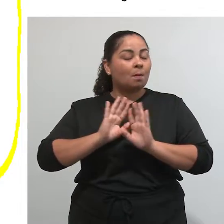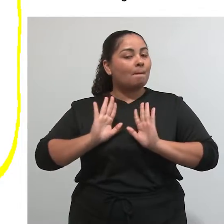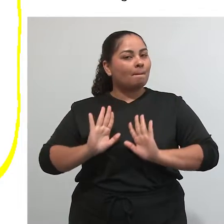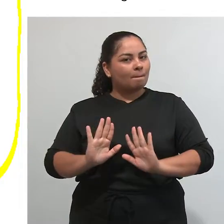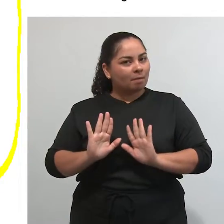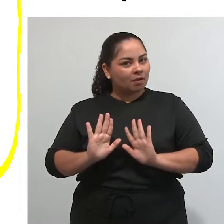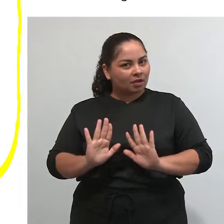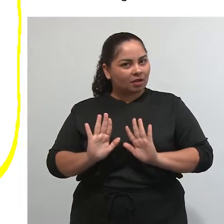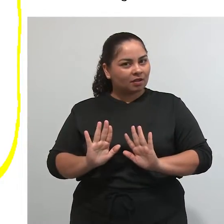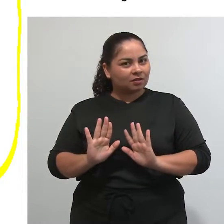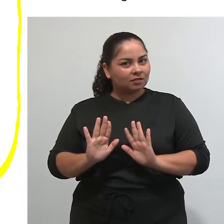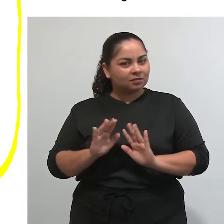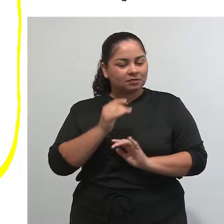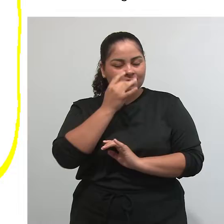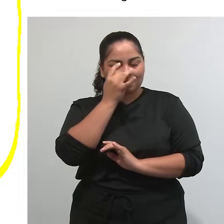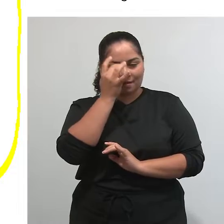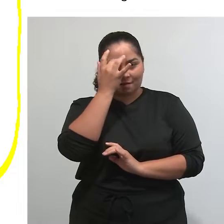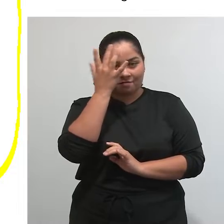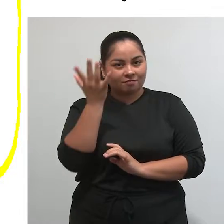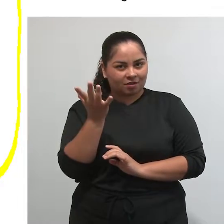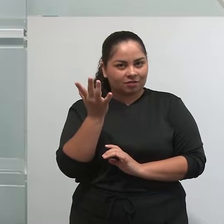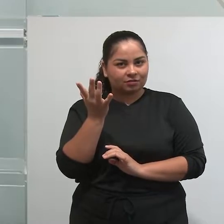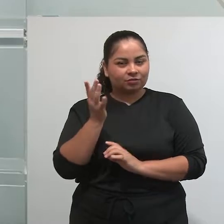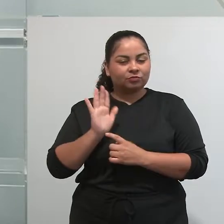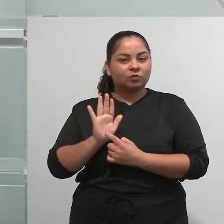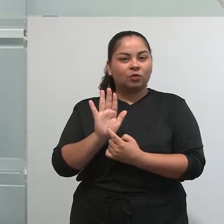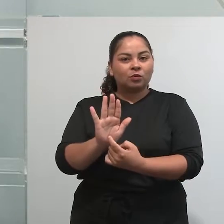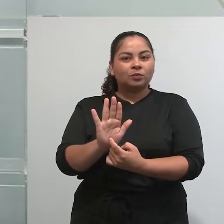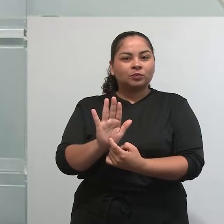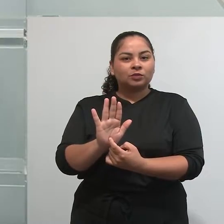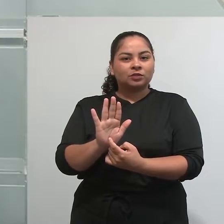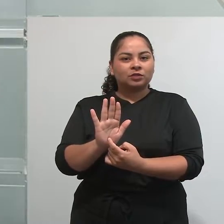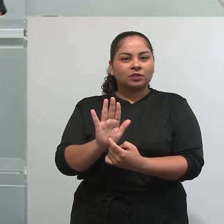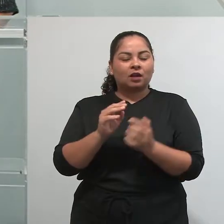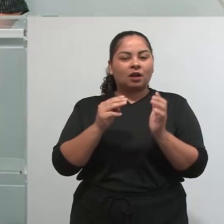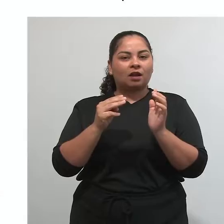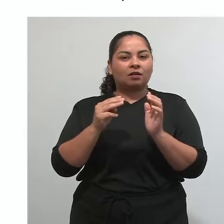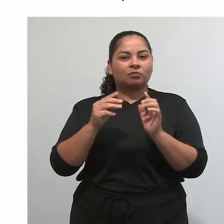muito medo de montar, mas eu vou mostrar para vocês um modelo muito simples.